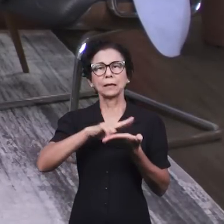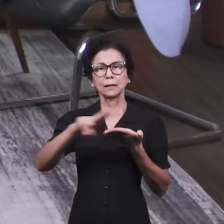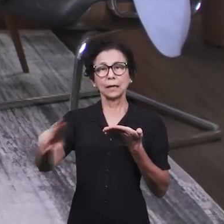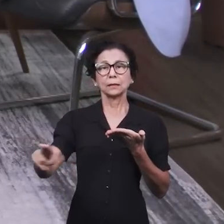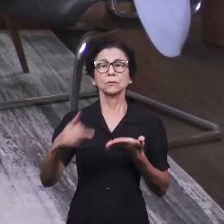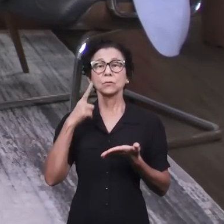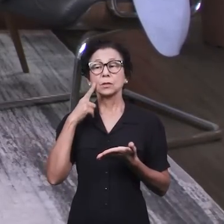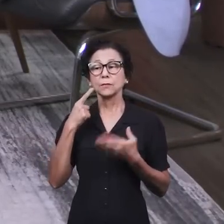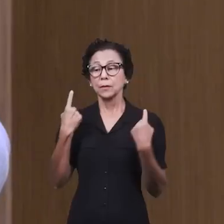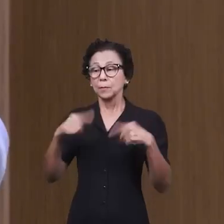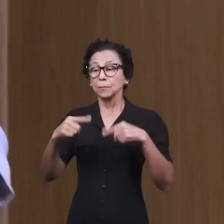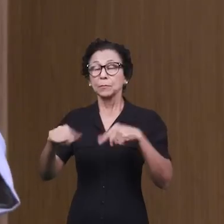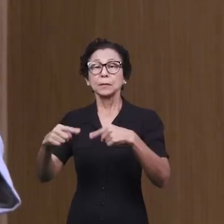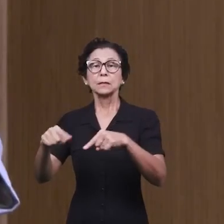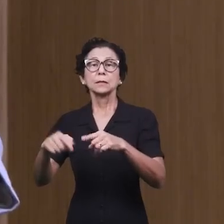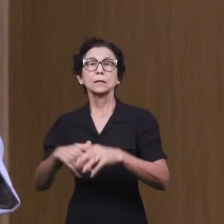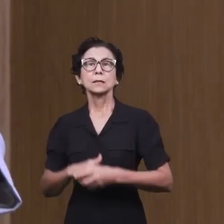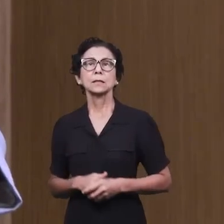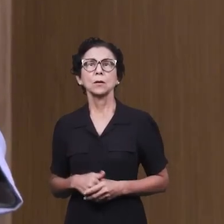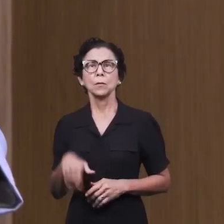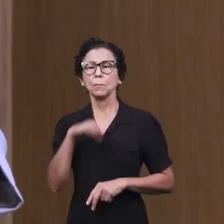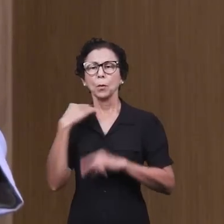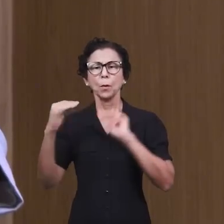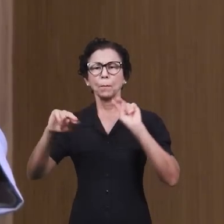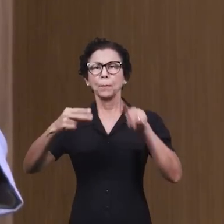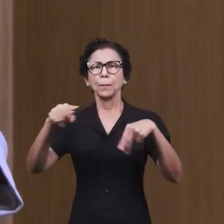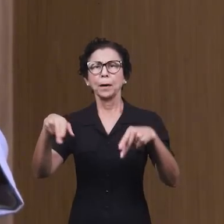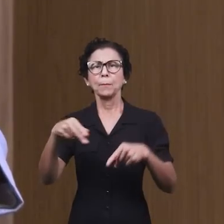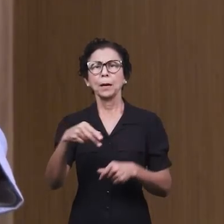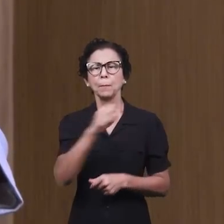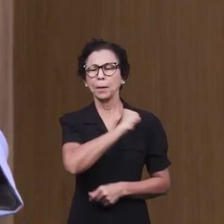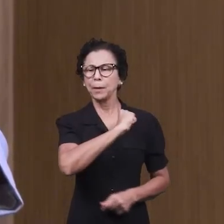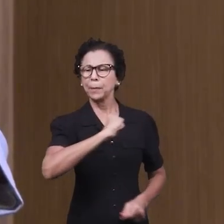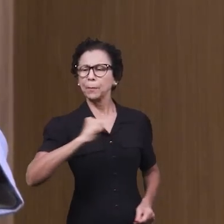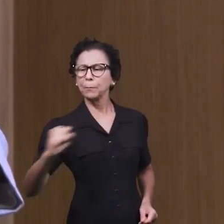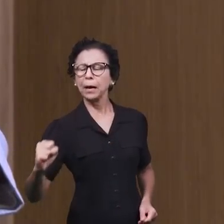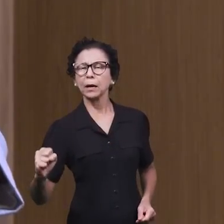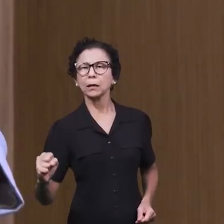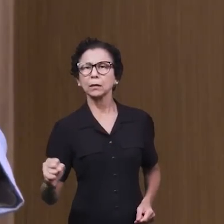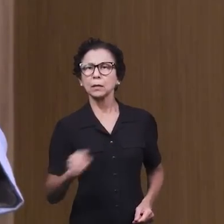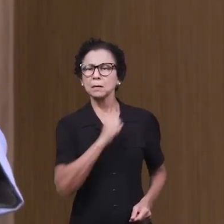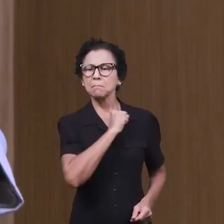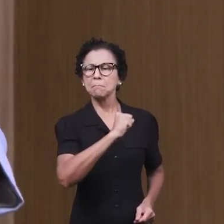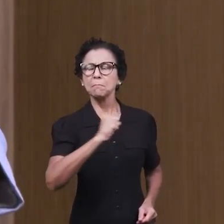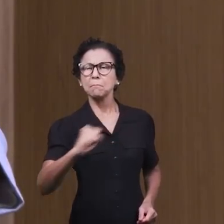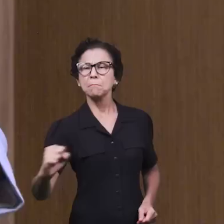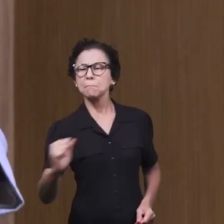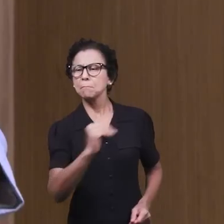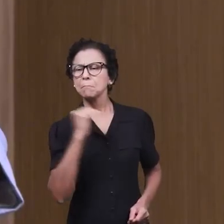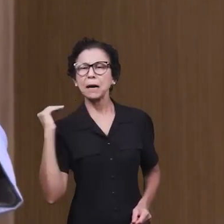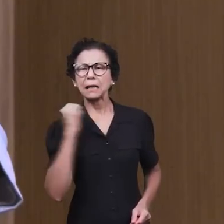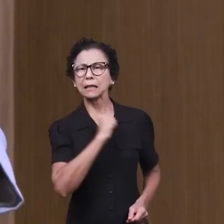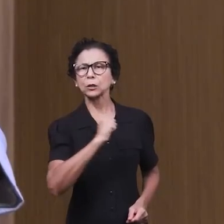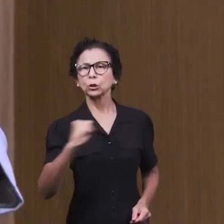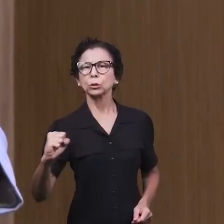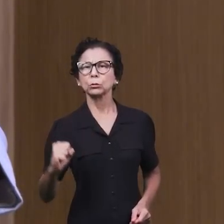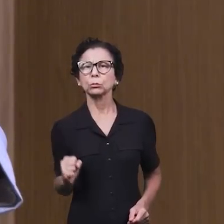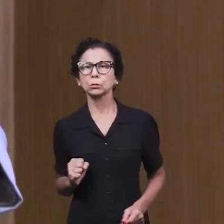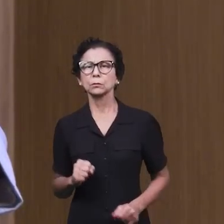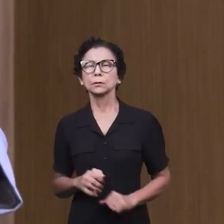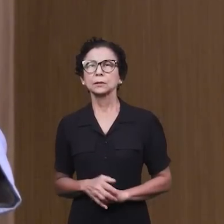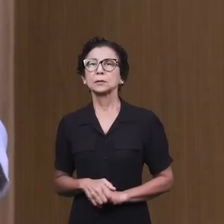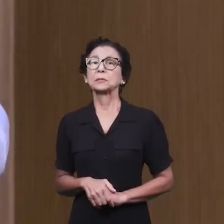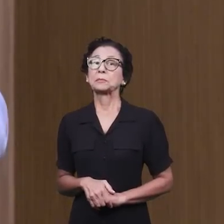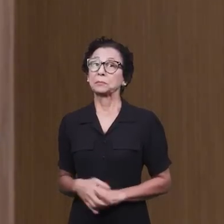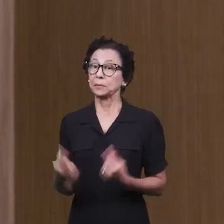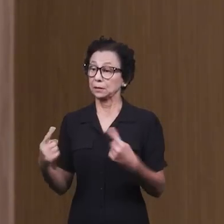vai observar a perseguição. Na segunda, era morte. Vamos matar todo mundo. Entendeu? Mata todo